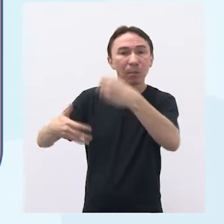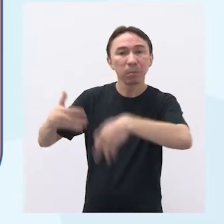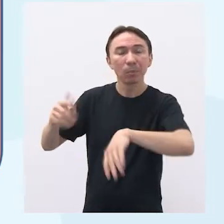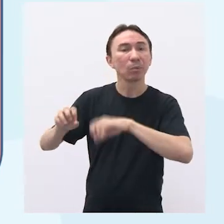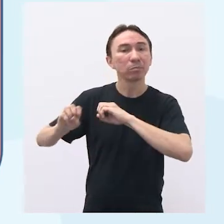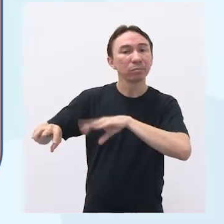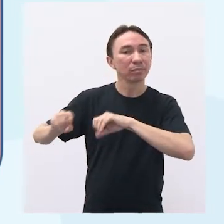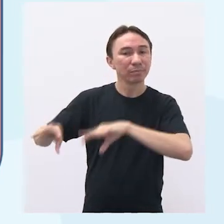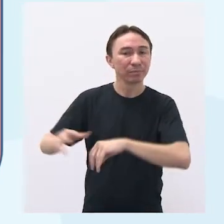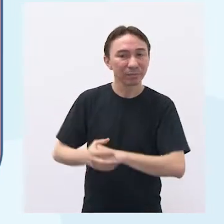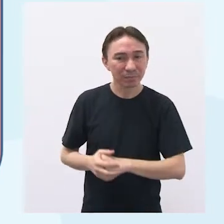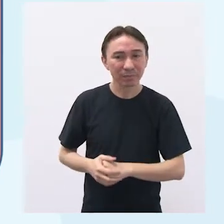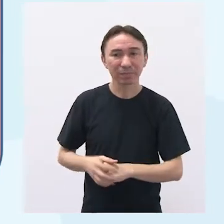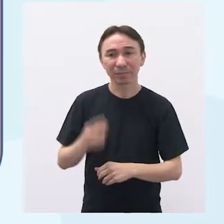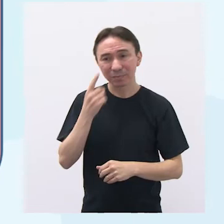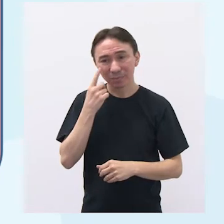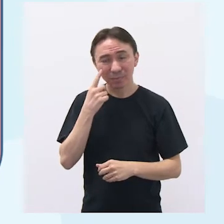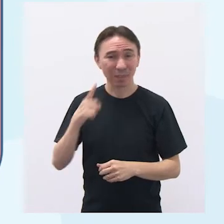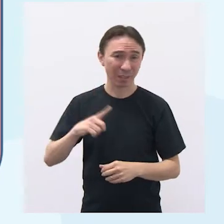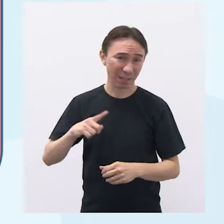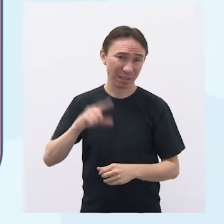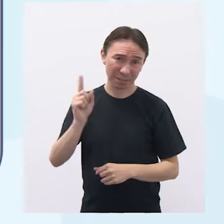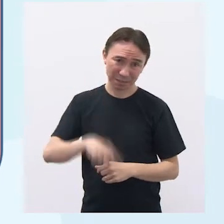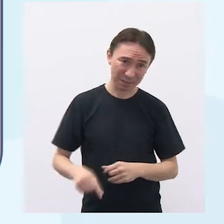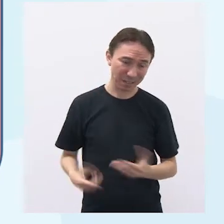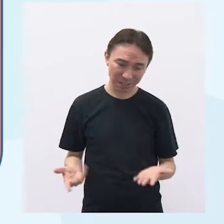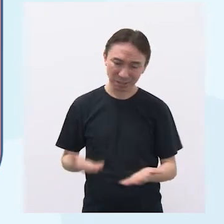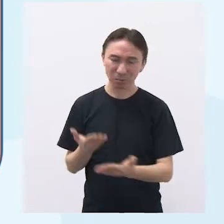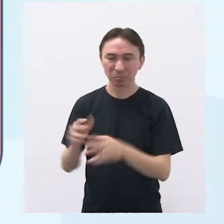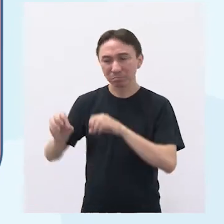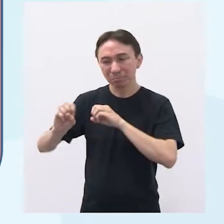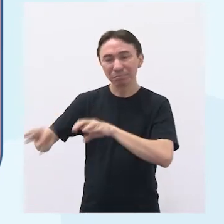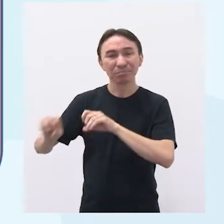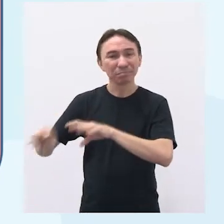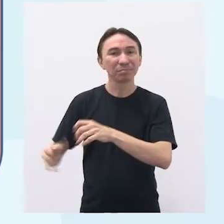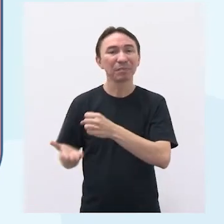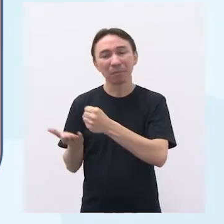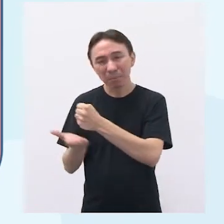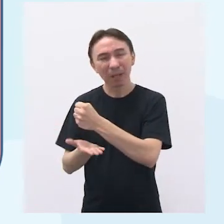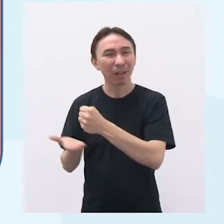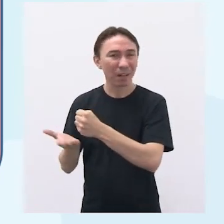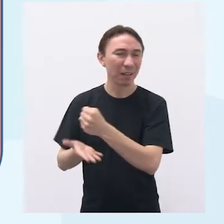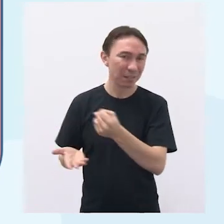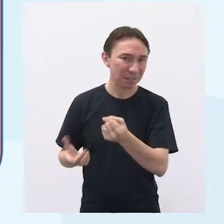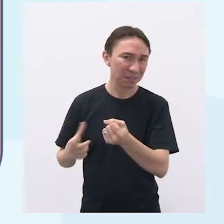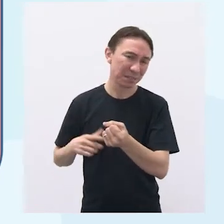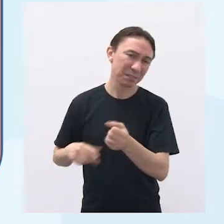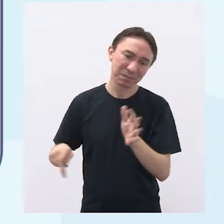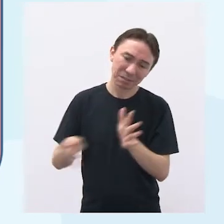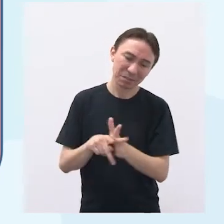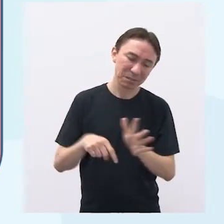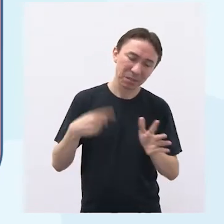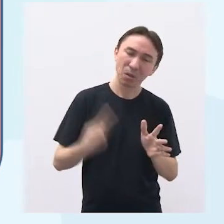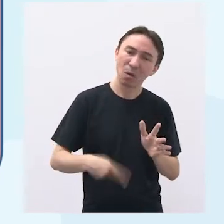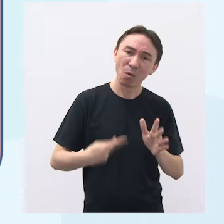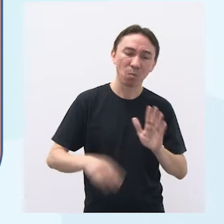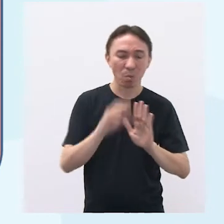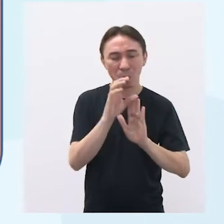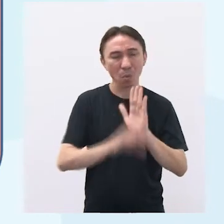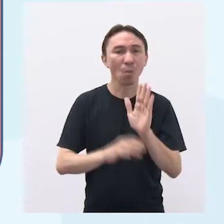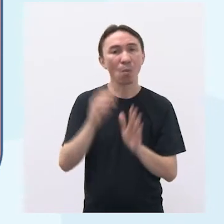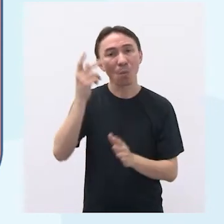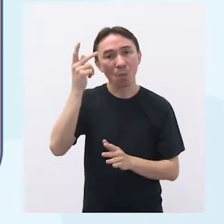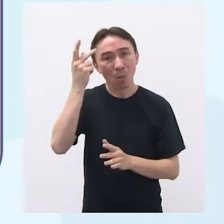conhecemos, que são as diretrizes estaduais de educação básica, que é o que norteia nosso currículo, que é o que norteia nosso trabalho de sala de aula, né?